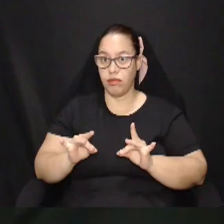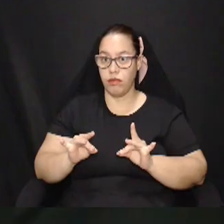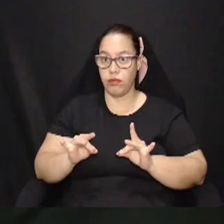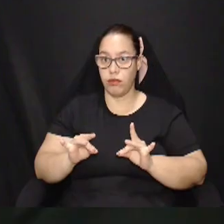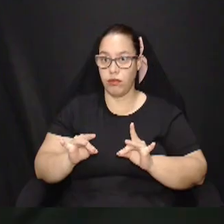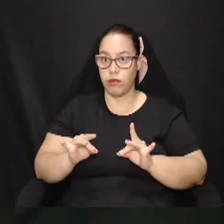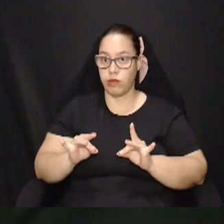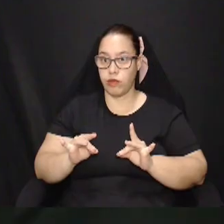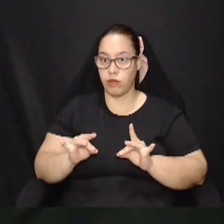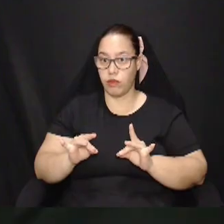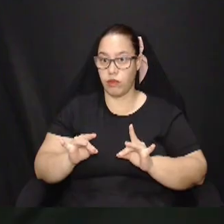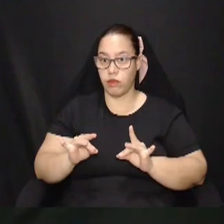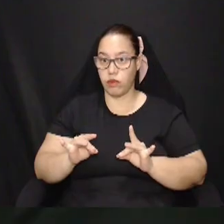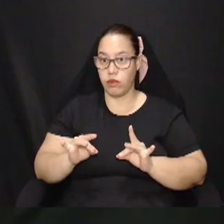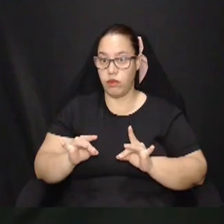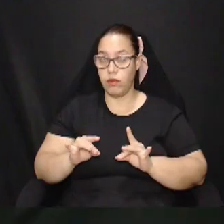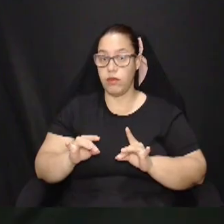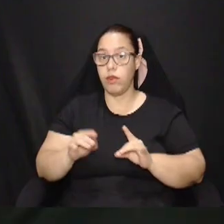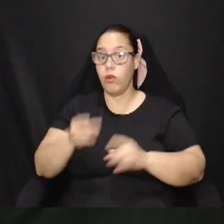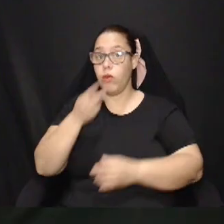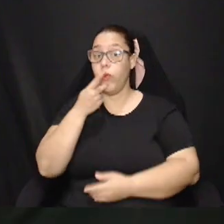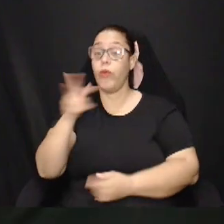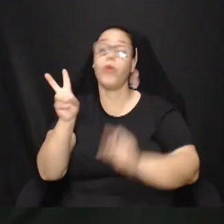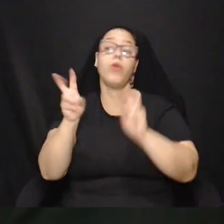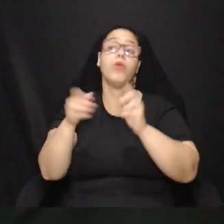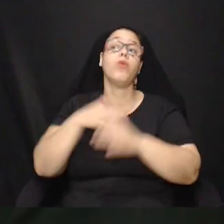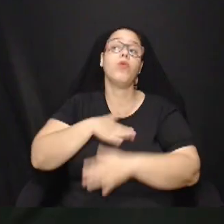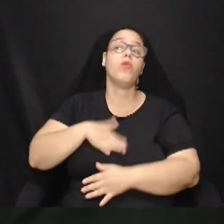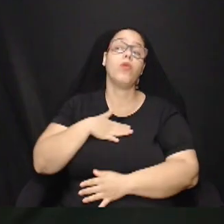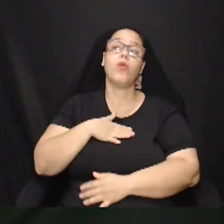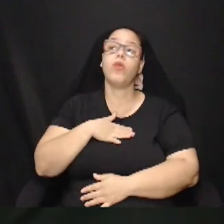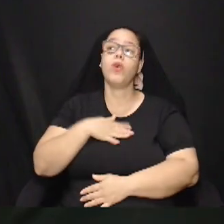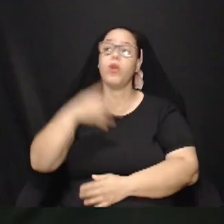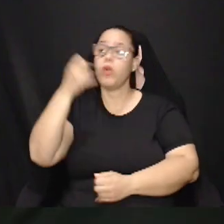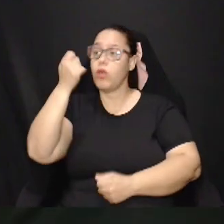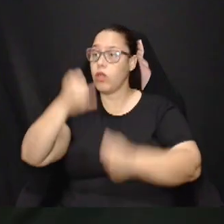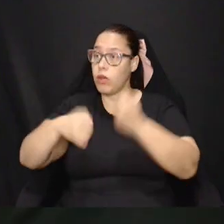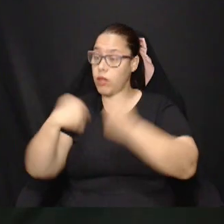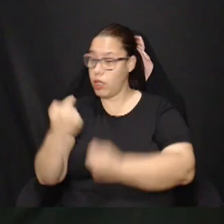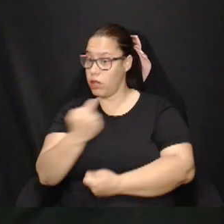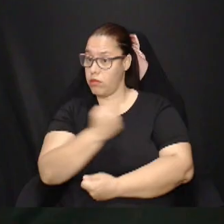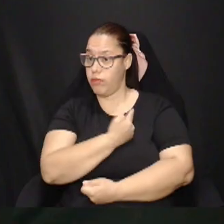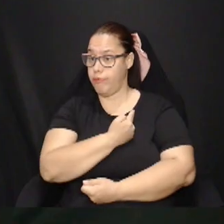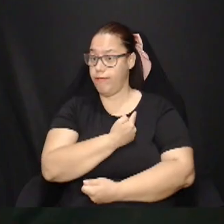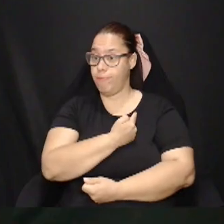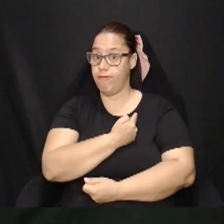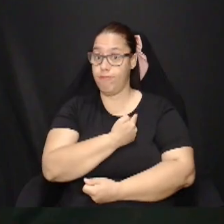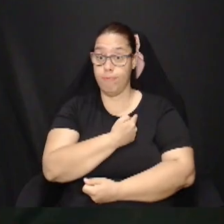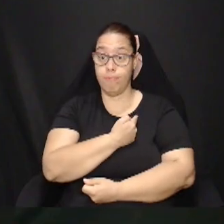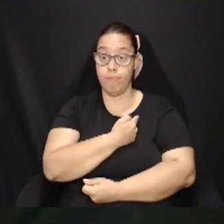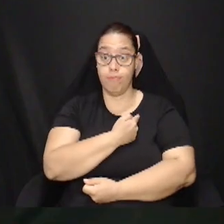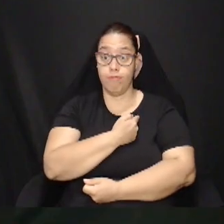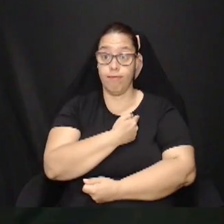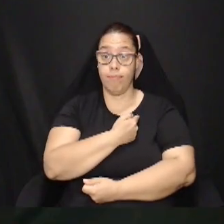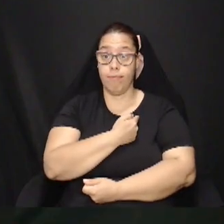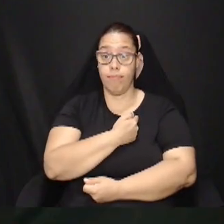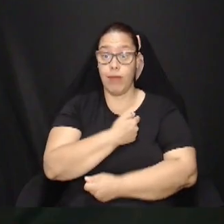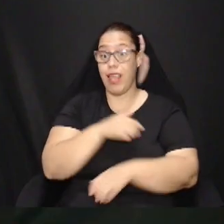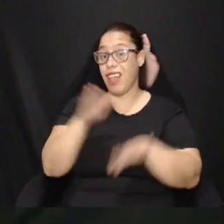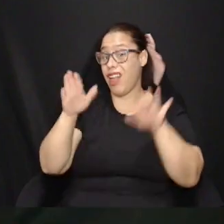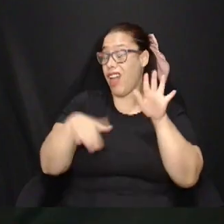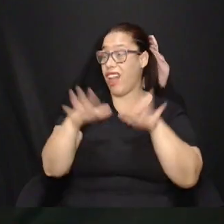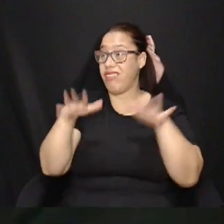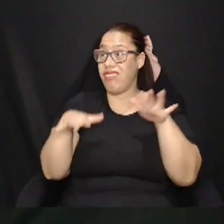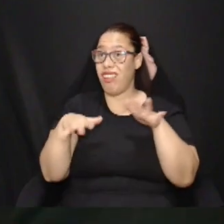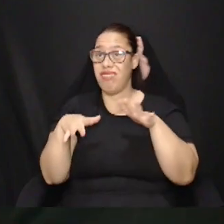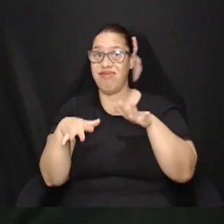aí autonomia para falar desse assunto. Eu gostaria que o senhor colocasse para a gente, explicasse algo que às vezes é mistificado, é um